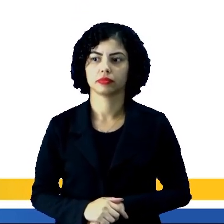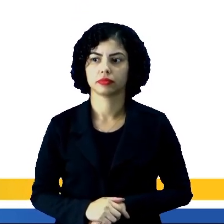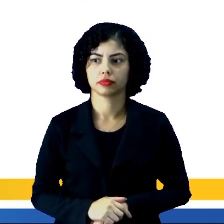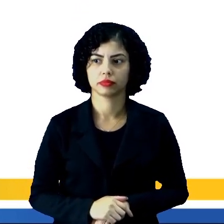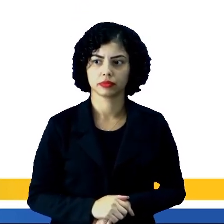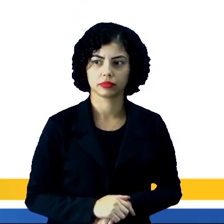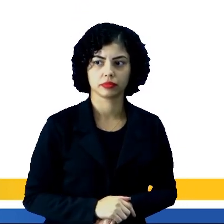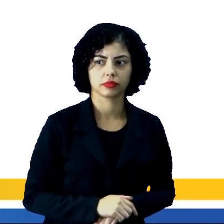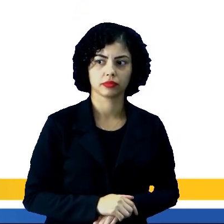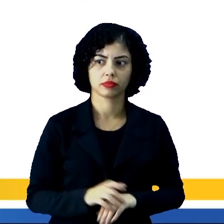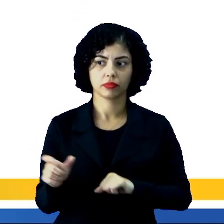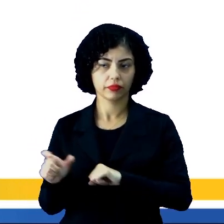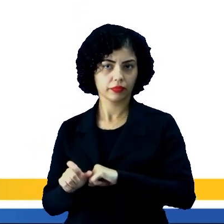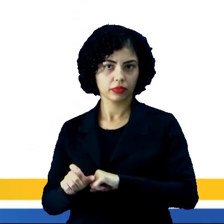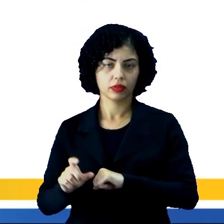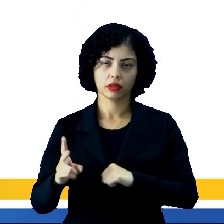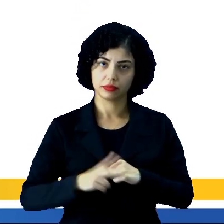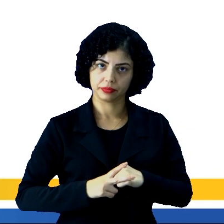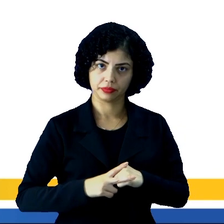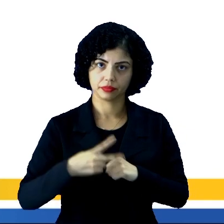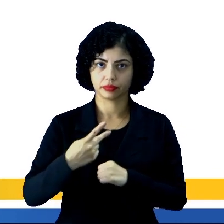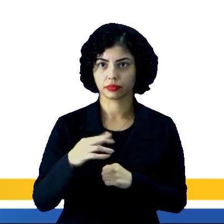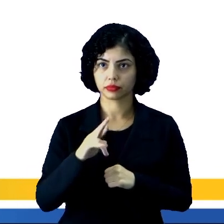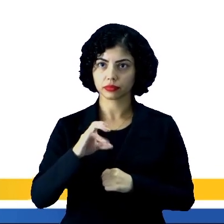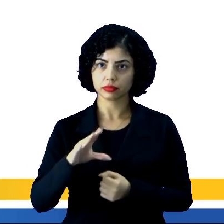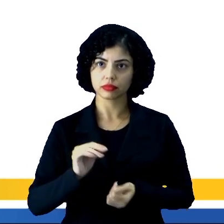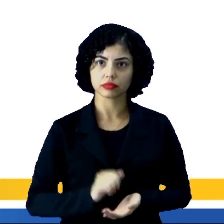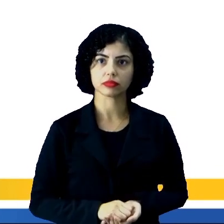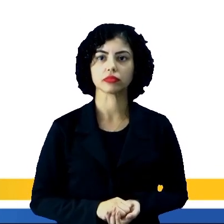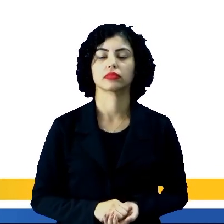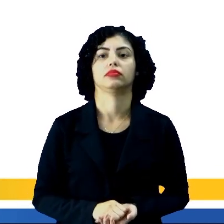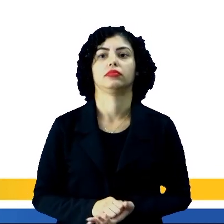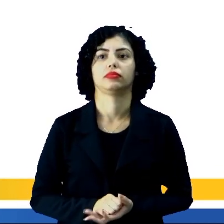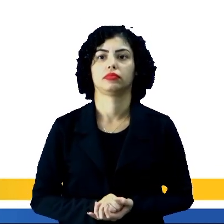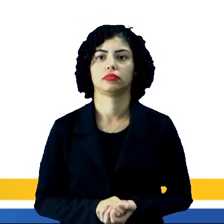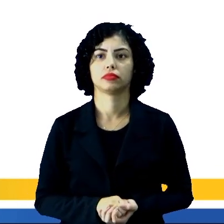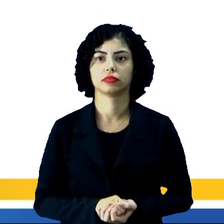item por item né defina o sujeito verbo e predicado